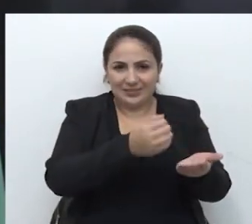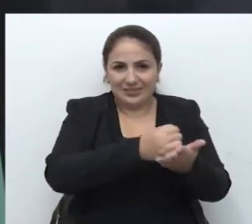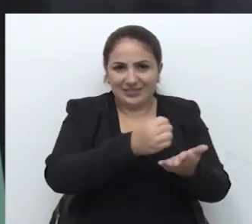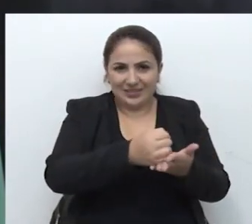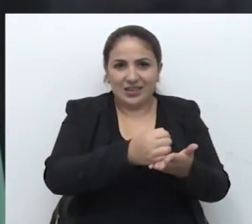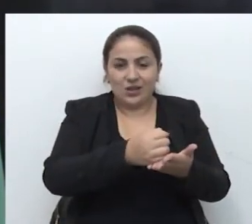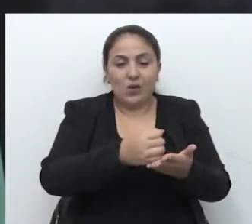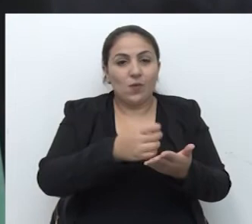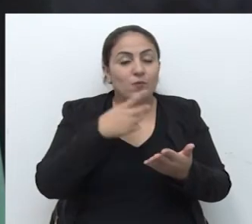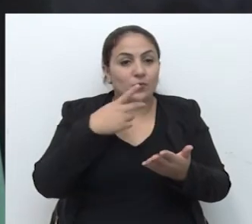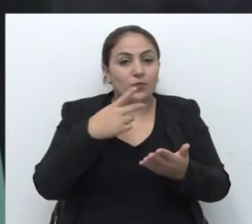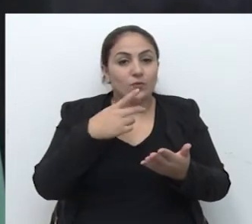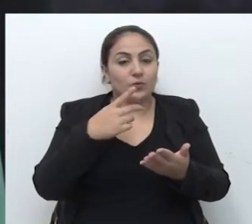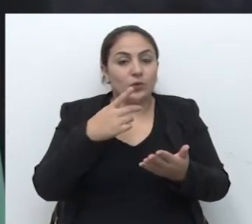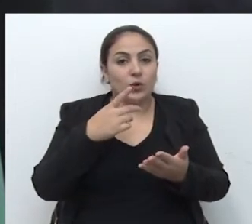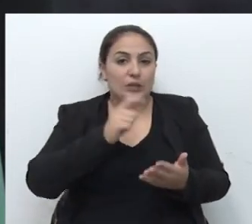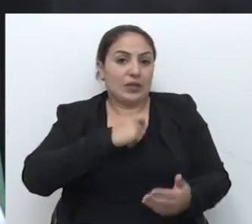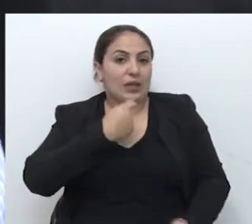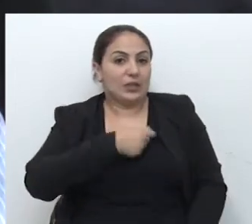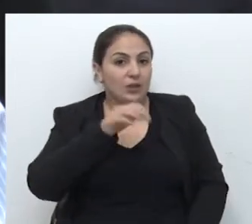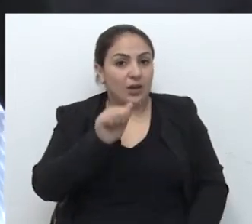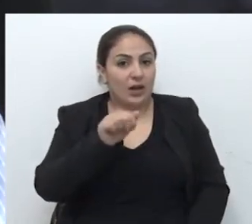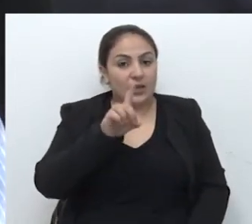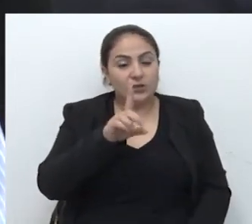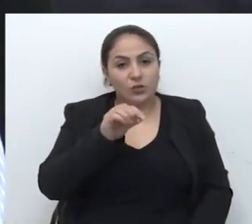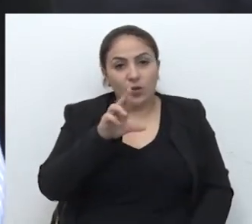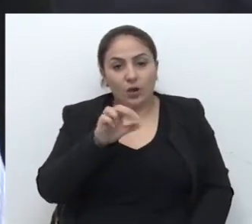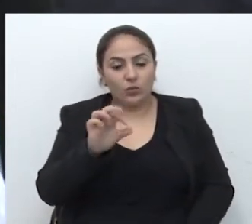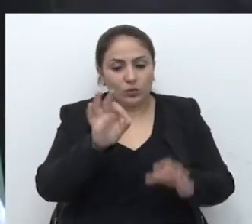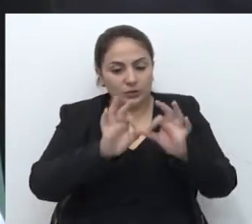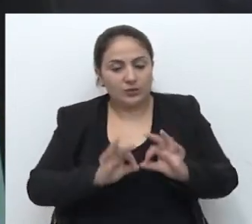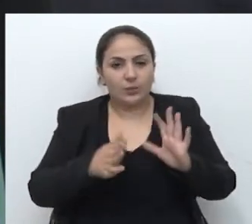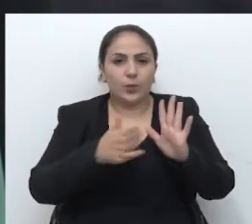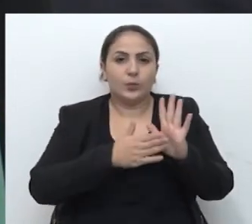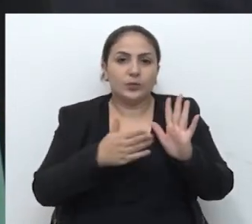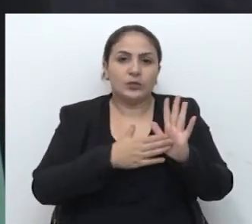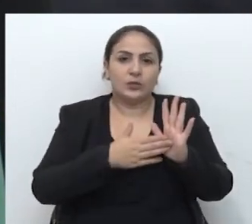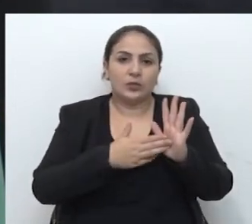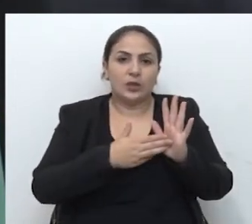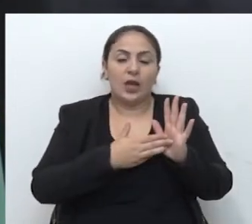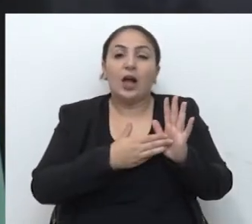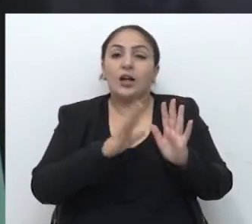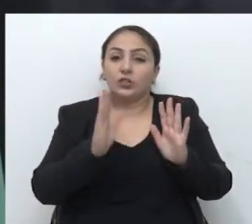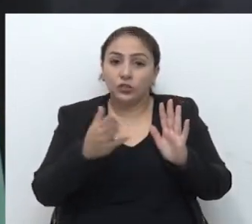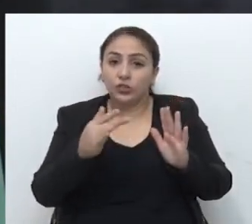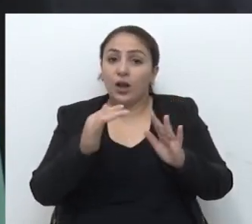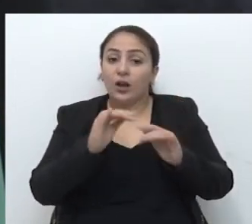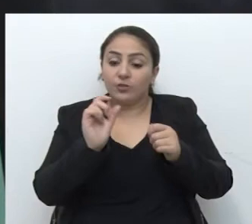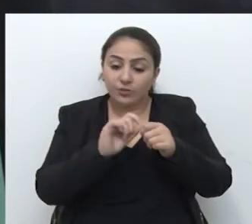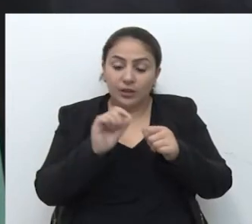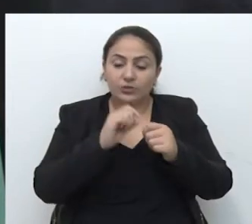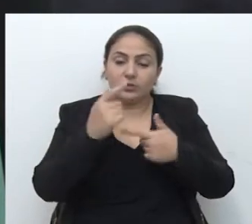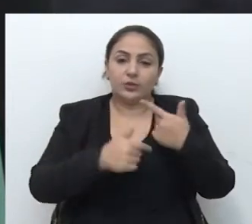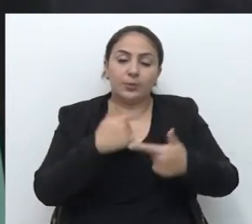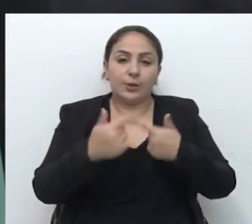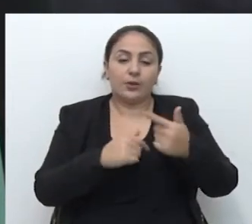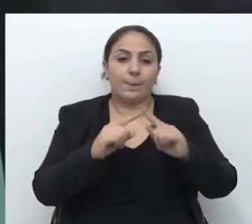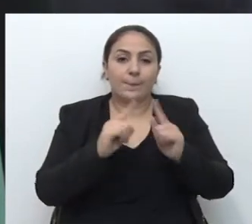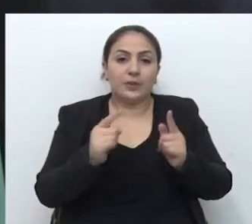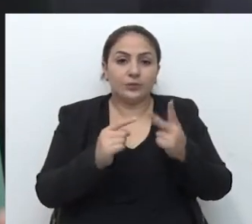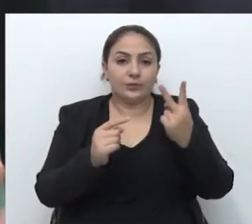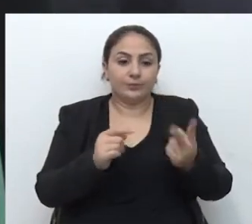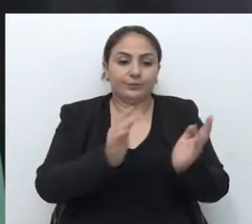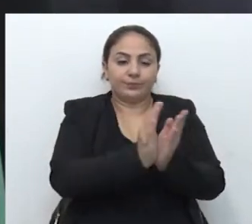cartórios que o delegado Adroaldo Schenck e com a sua equipe estão organizando, estão proporcionando, a delegacia já realiza um trabalho nesse